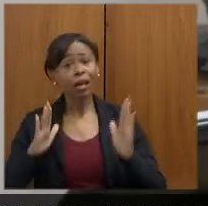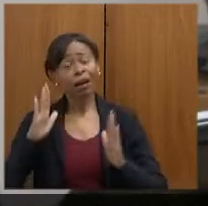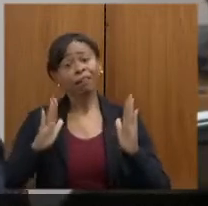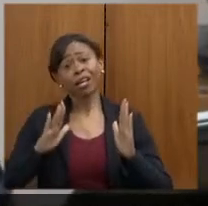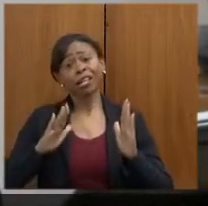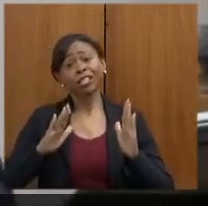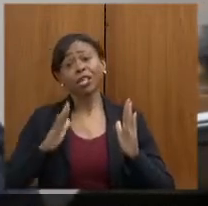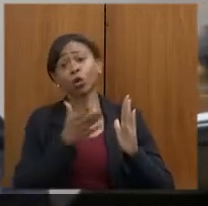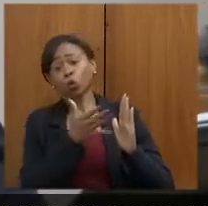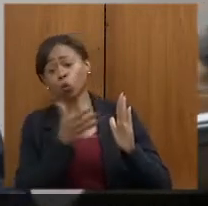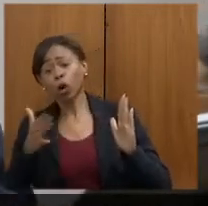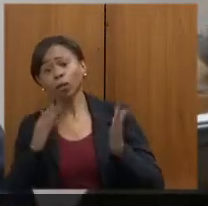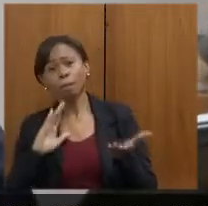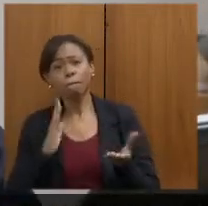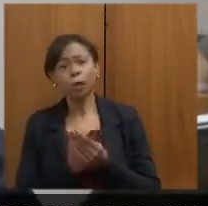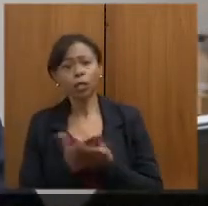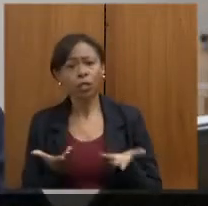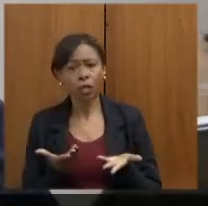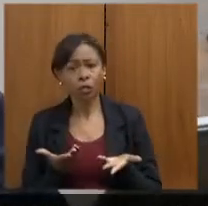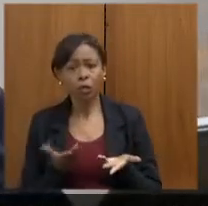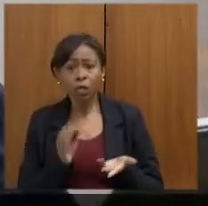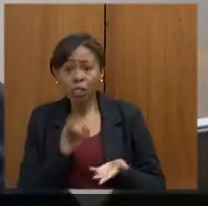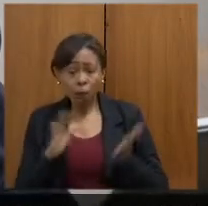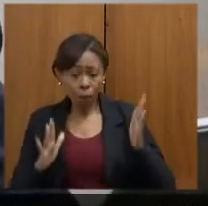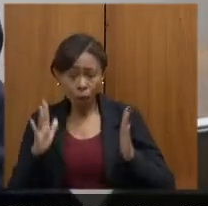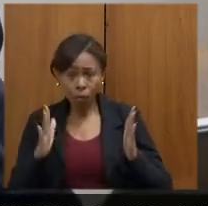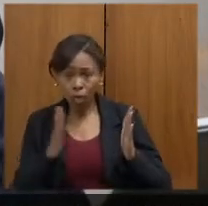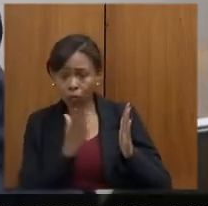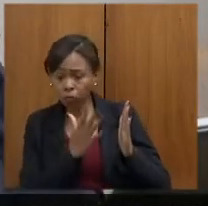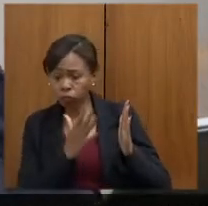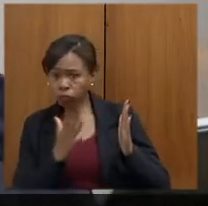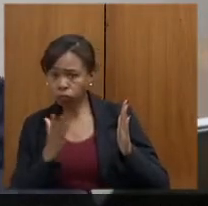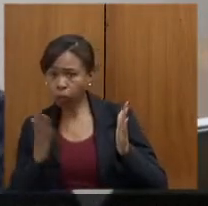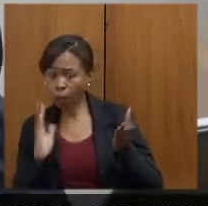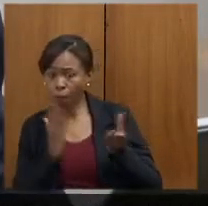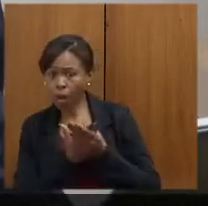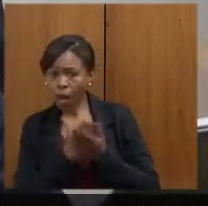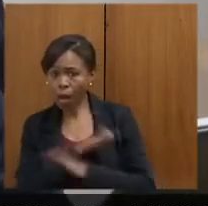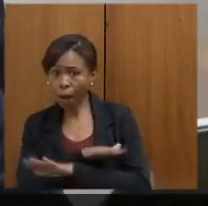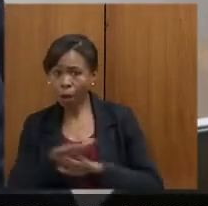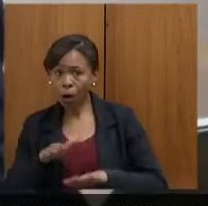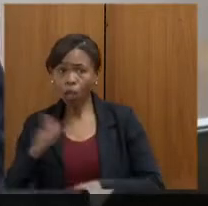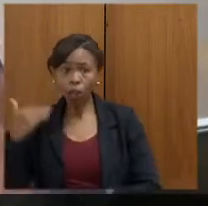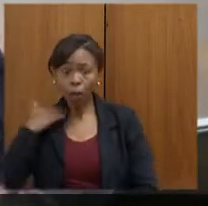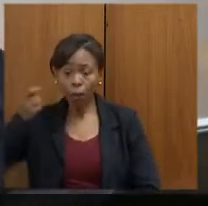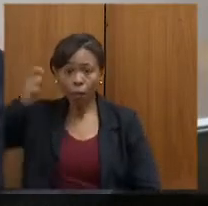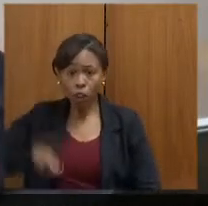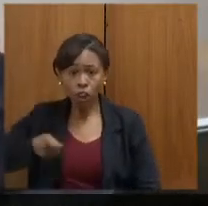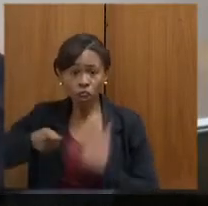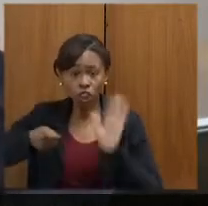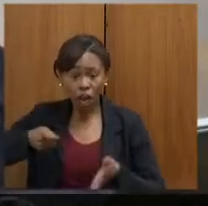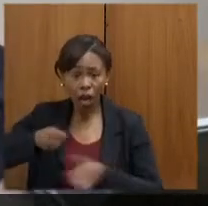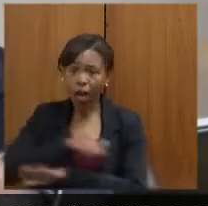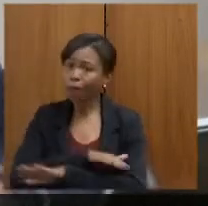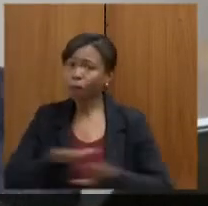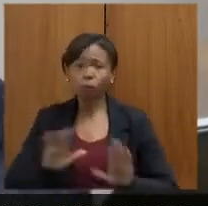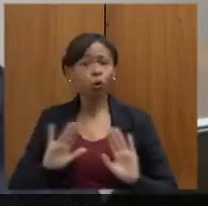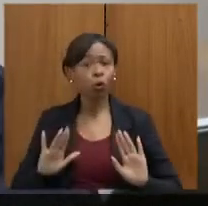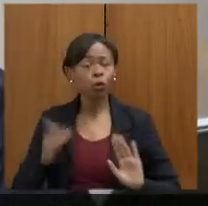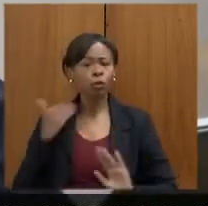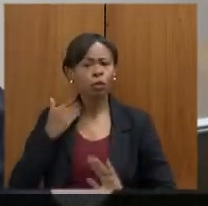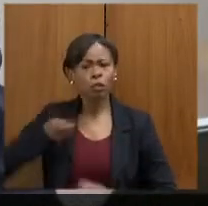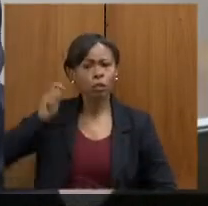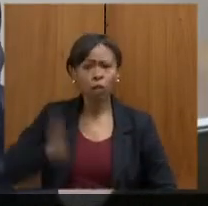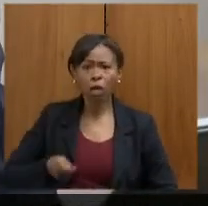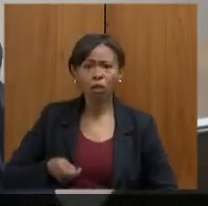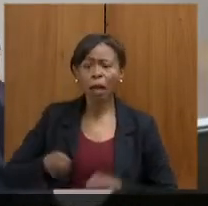processual definiu a fase processual definiu a sentença acabou decisão judicial não se discute